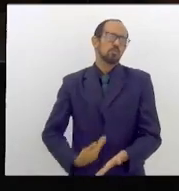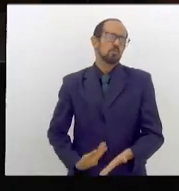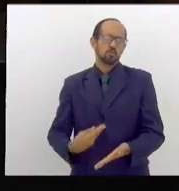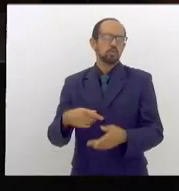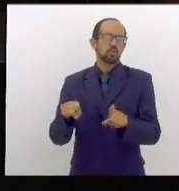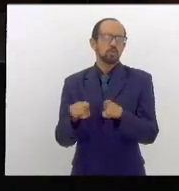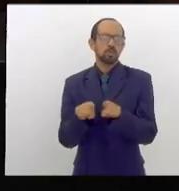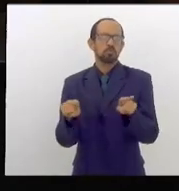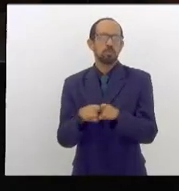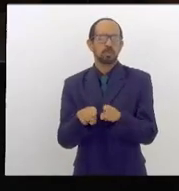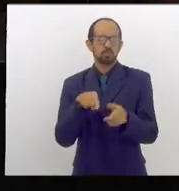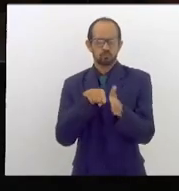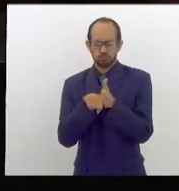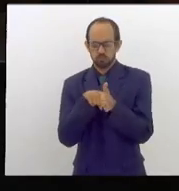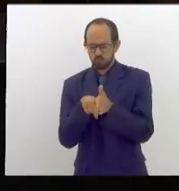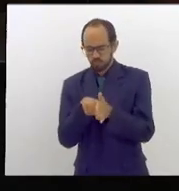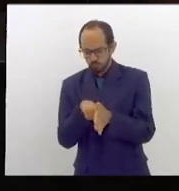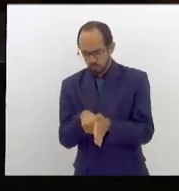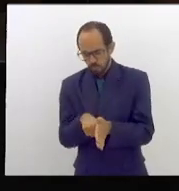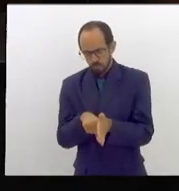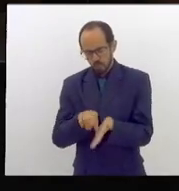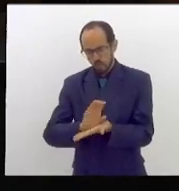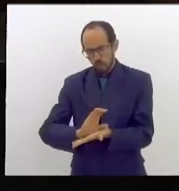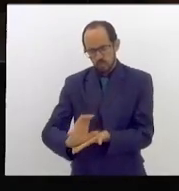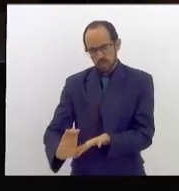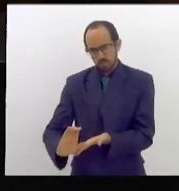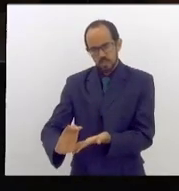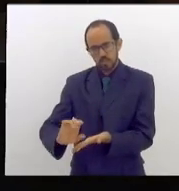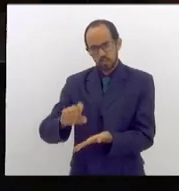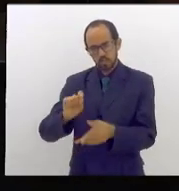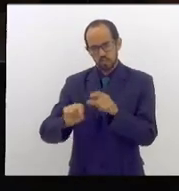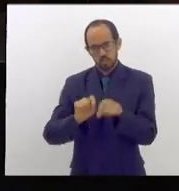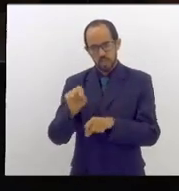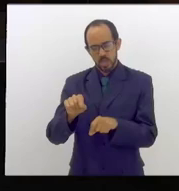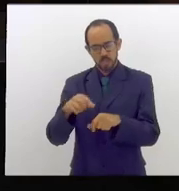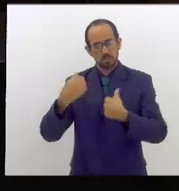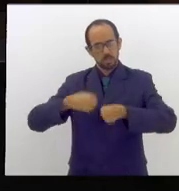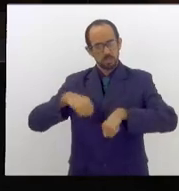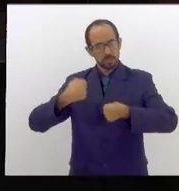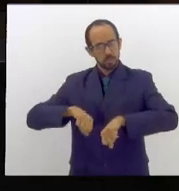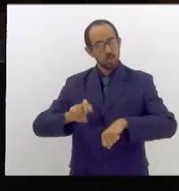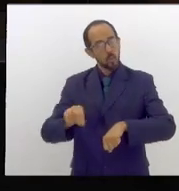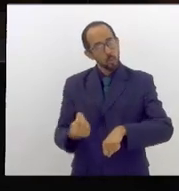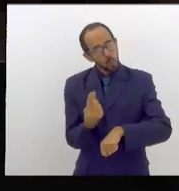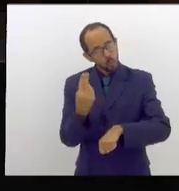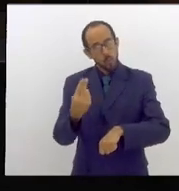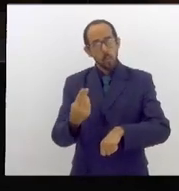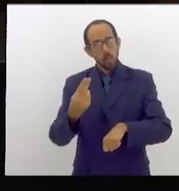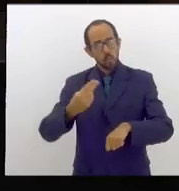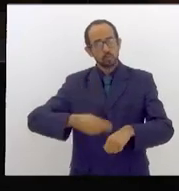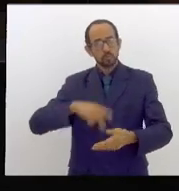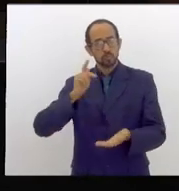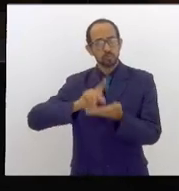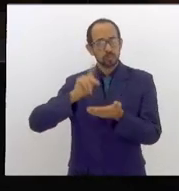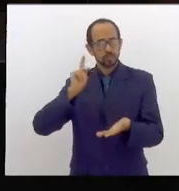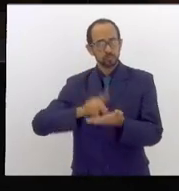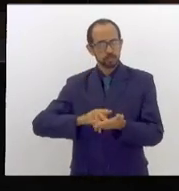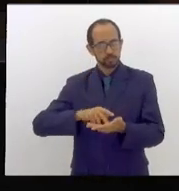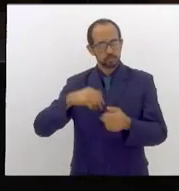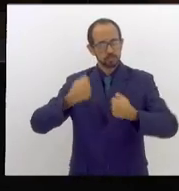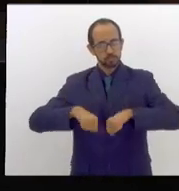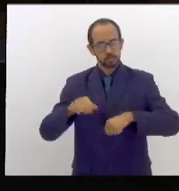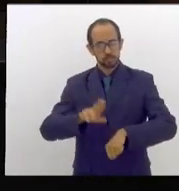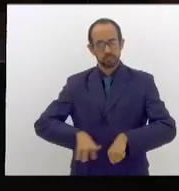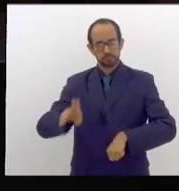da do orçamento que ou deveriam estar efetivamente sendo utilizado